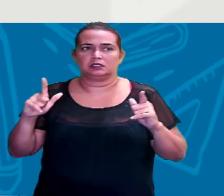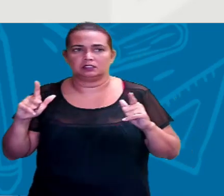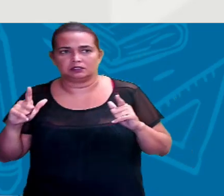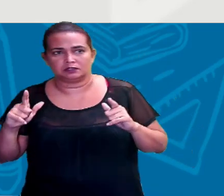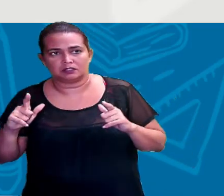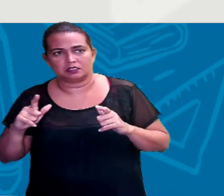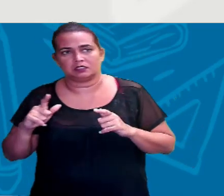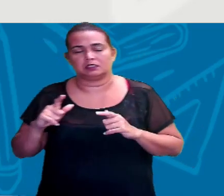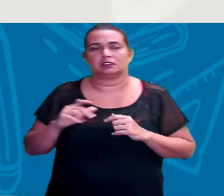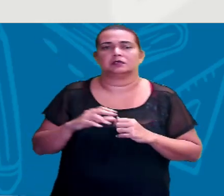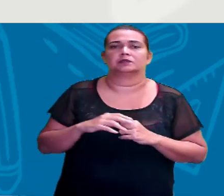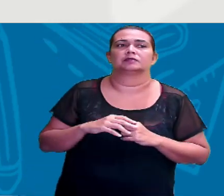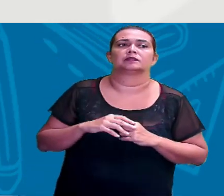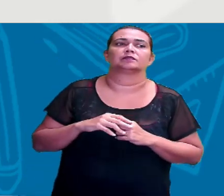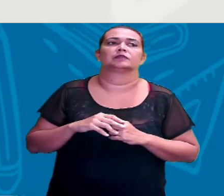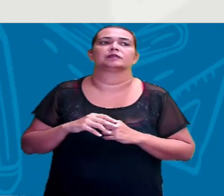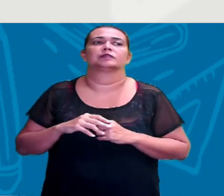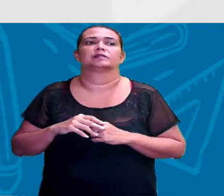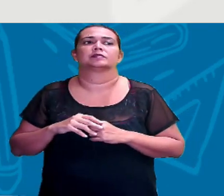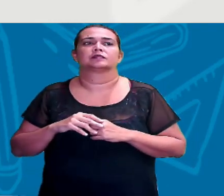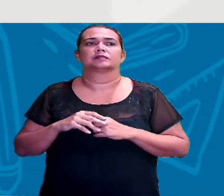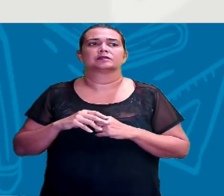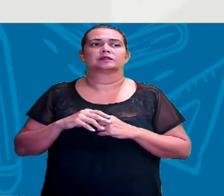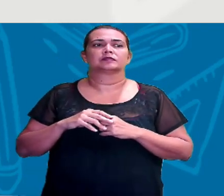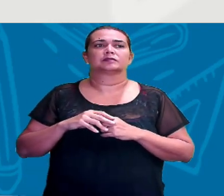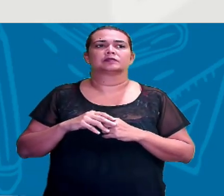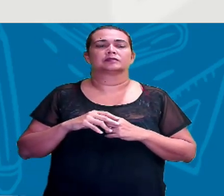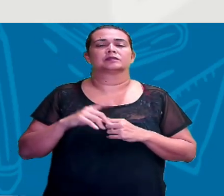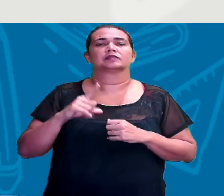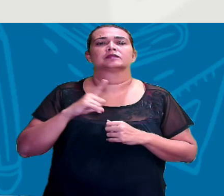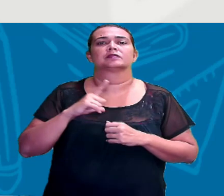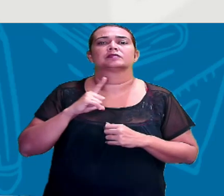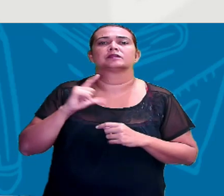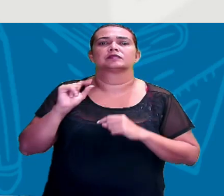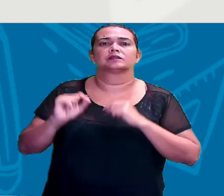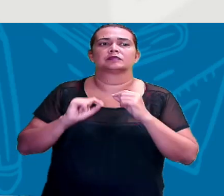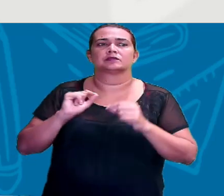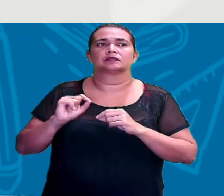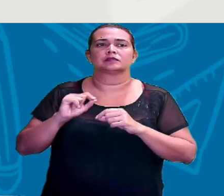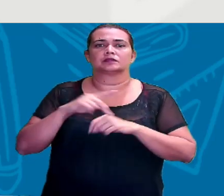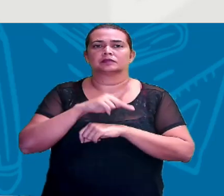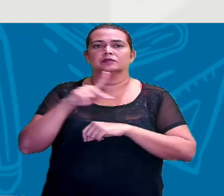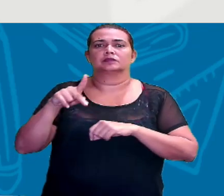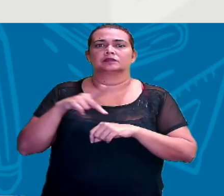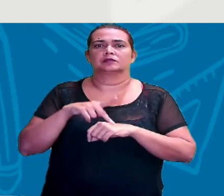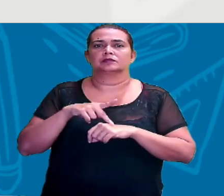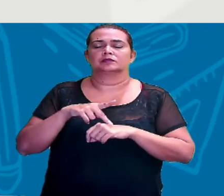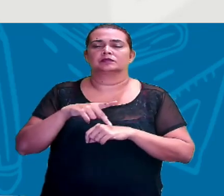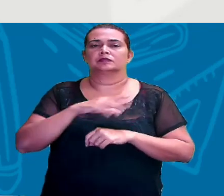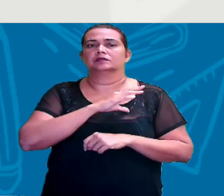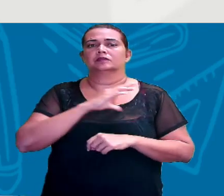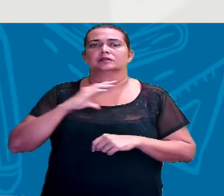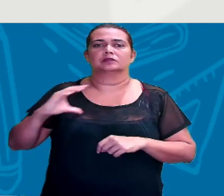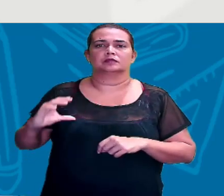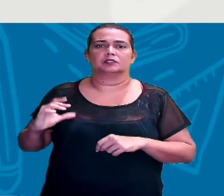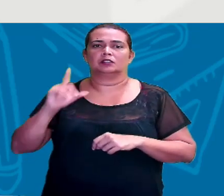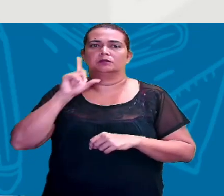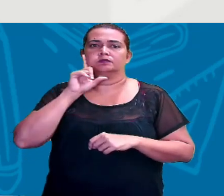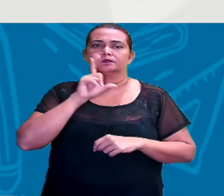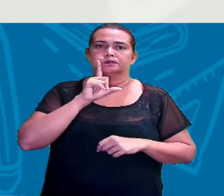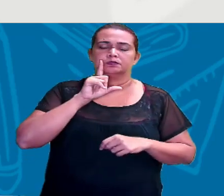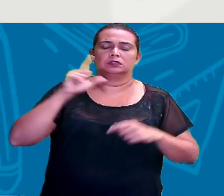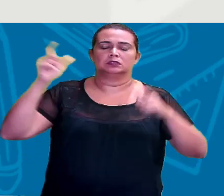Anglo-Saxônica, que está mais a rosa, o México, que pertencia à América do Norte junto com o Canadá e Estados Unidos, ele vai fazer parte da